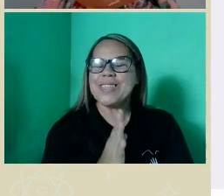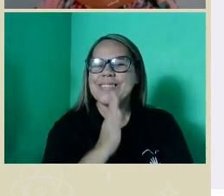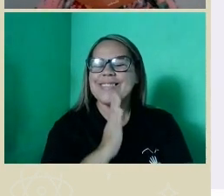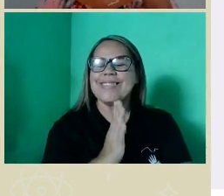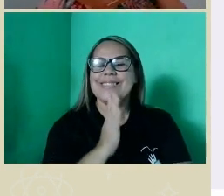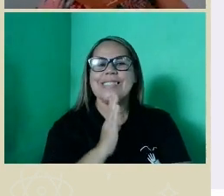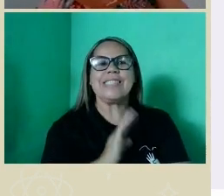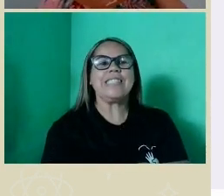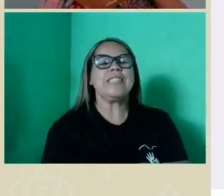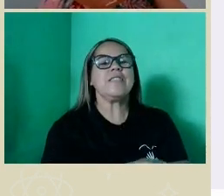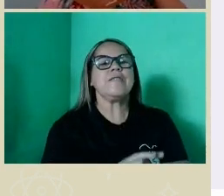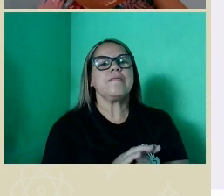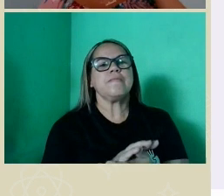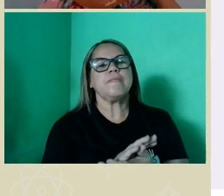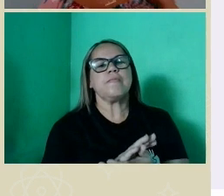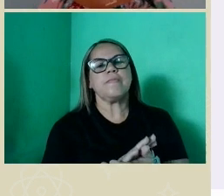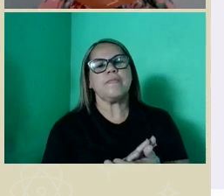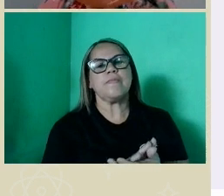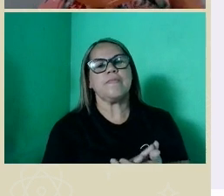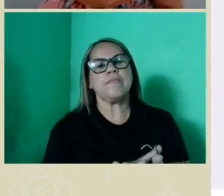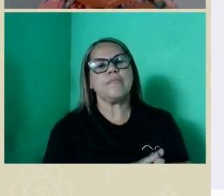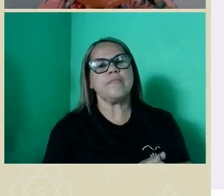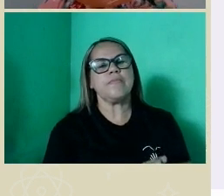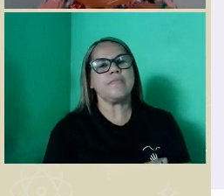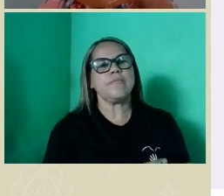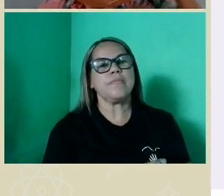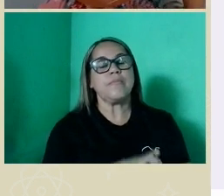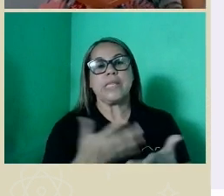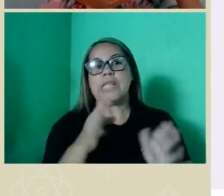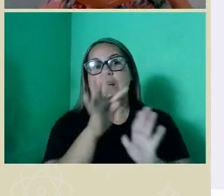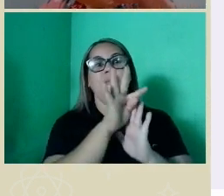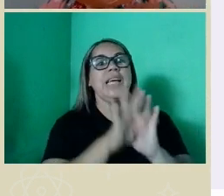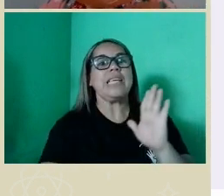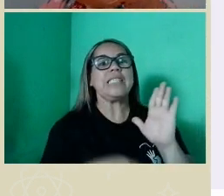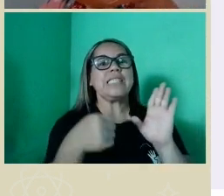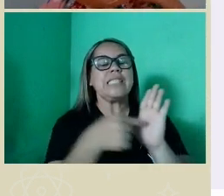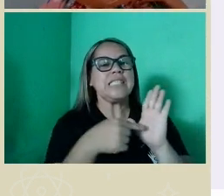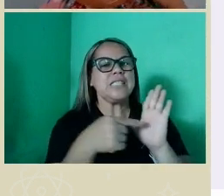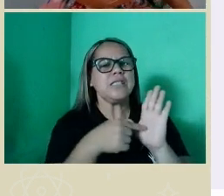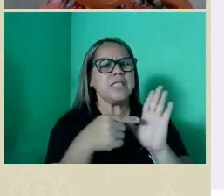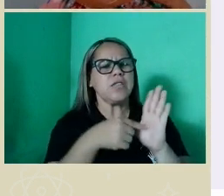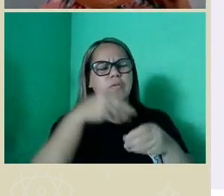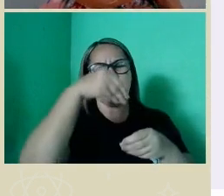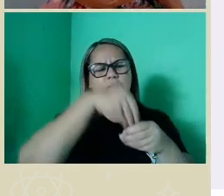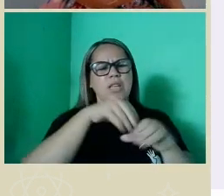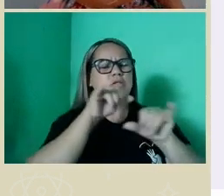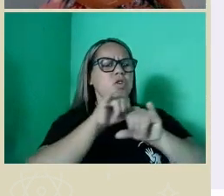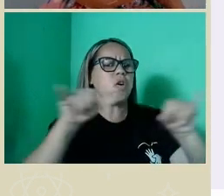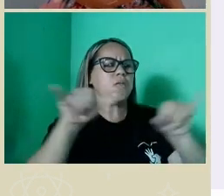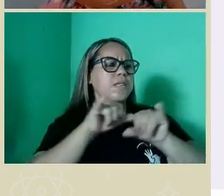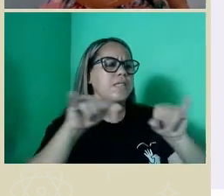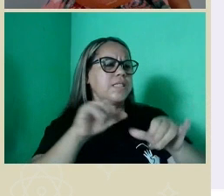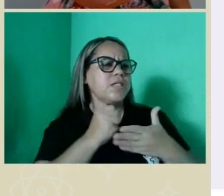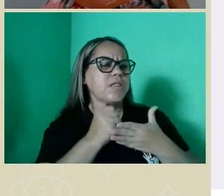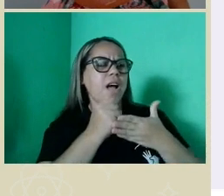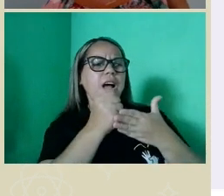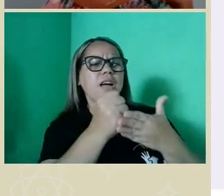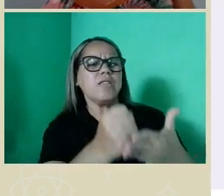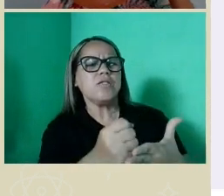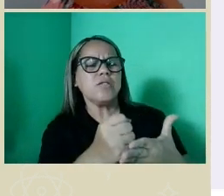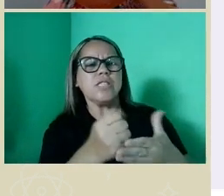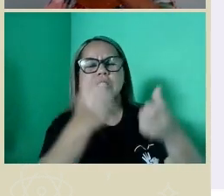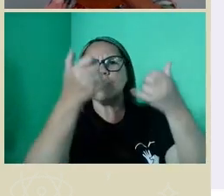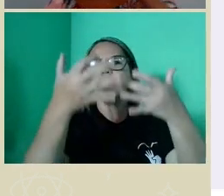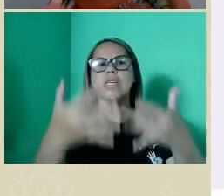aí ladocenas desinformadoras esse texto dentro de uma notícia ele te ajuda a inclusive dizer assim